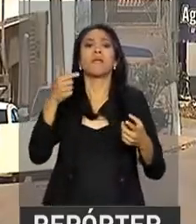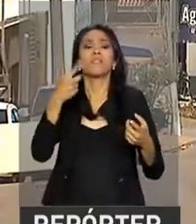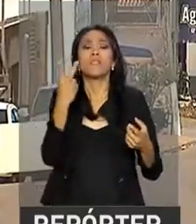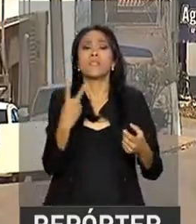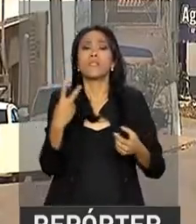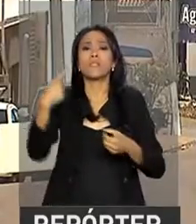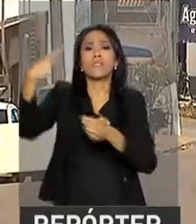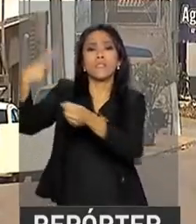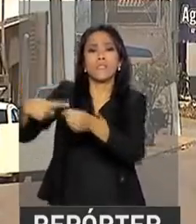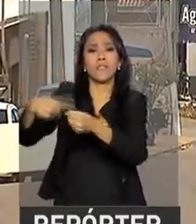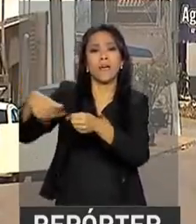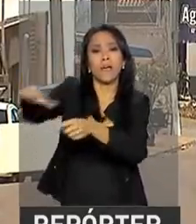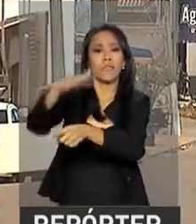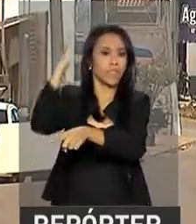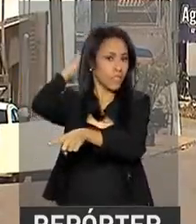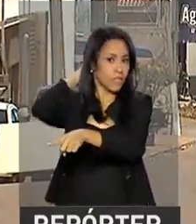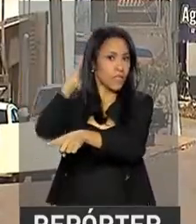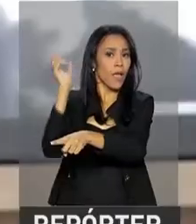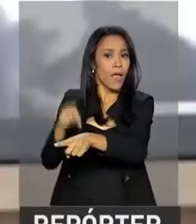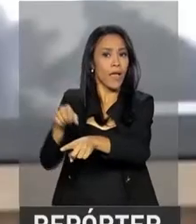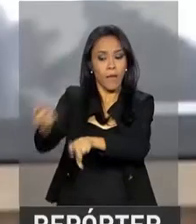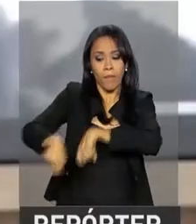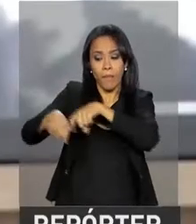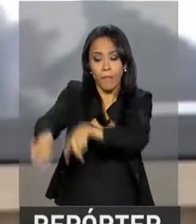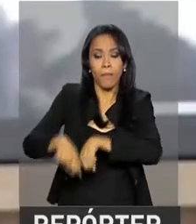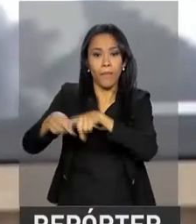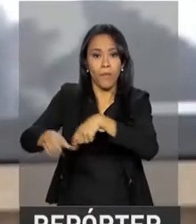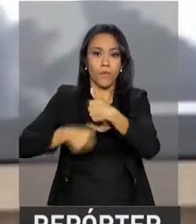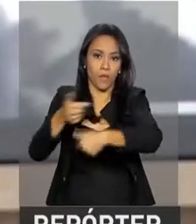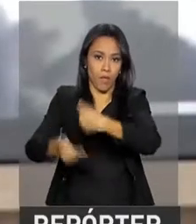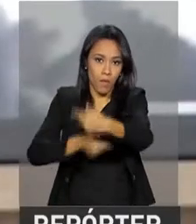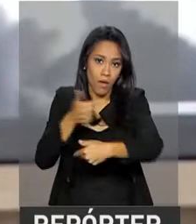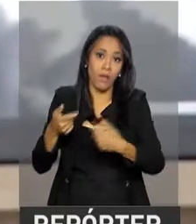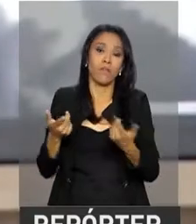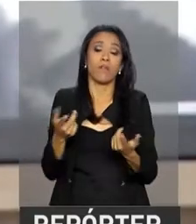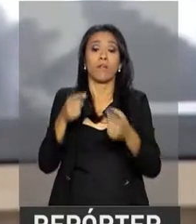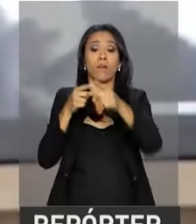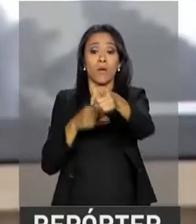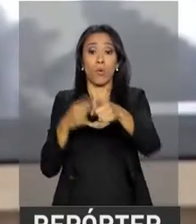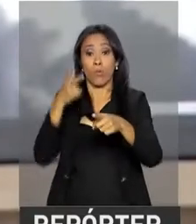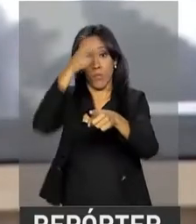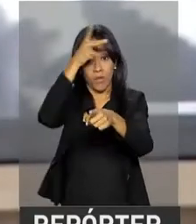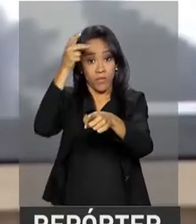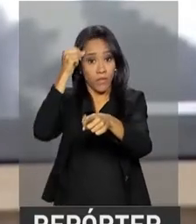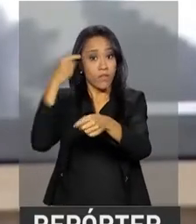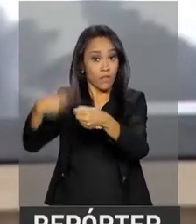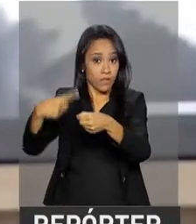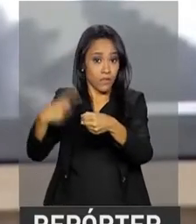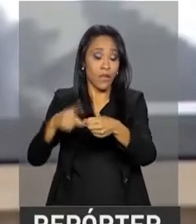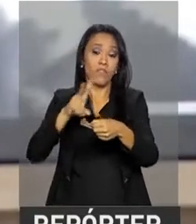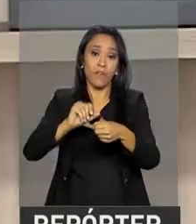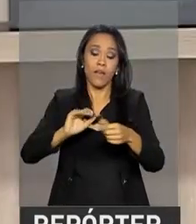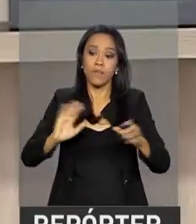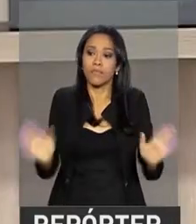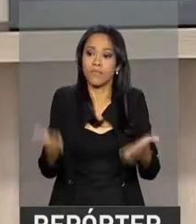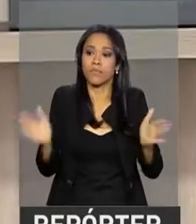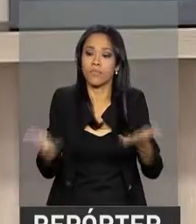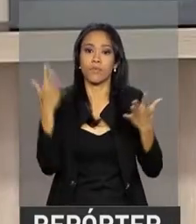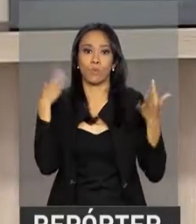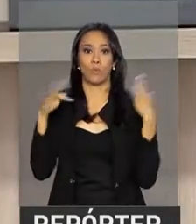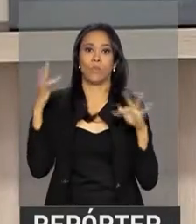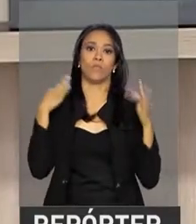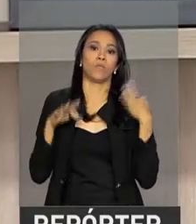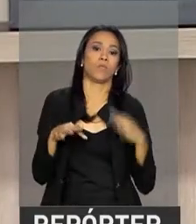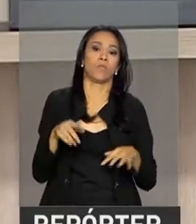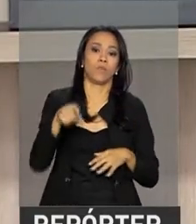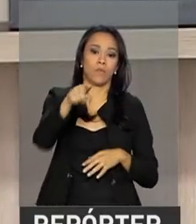são a pecuária e agricultura para o prefeito da cidade a obra vai incentivar também o turismo a gente vai